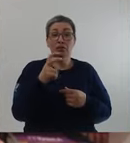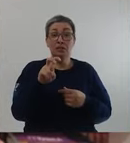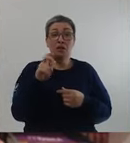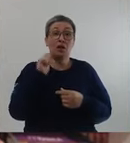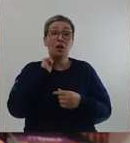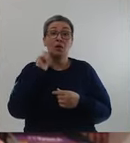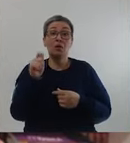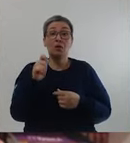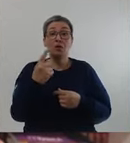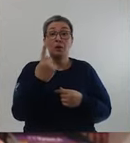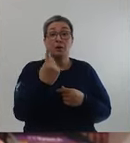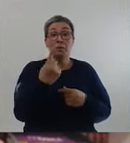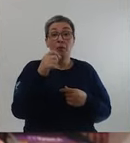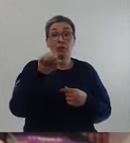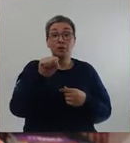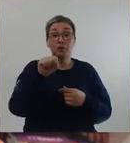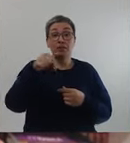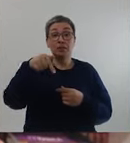25 de abril de